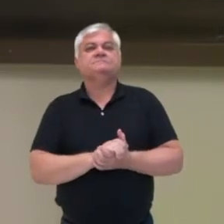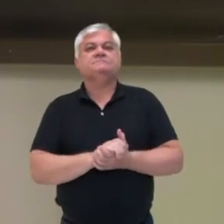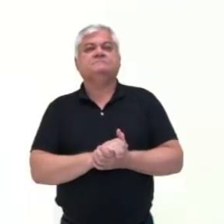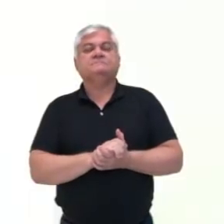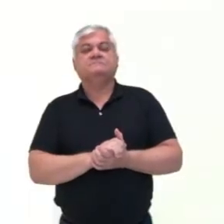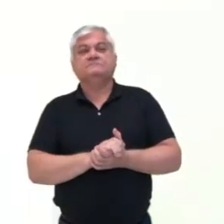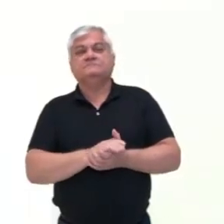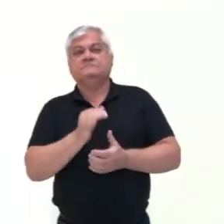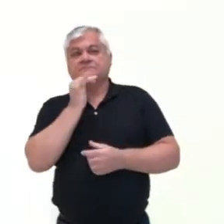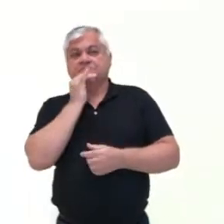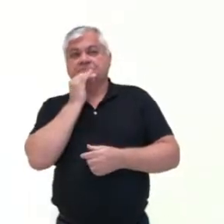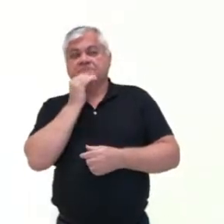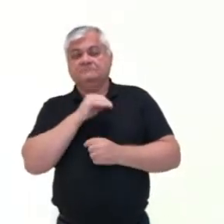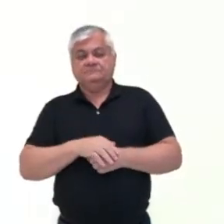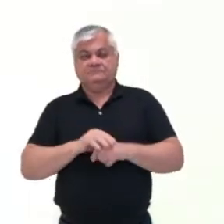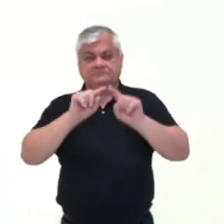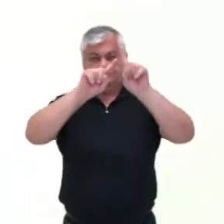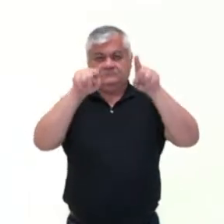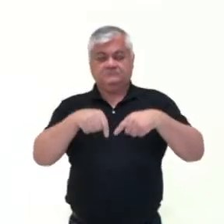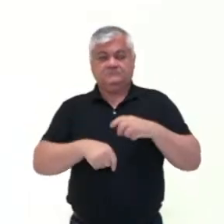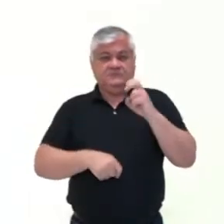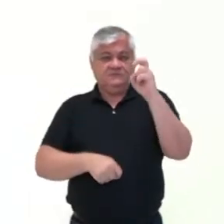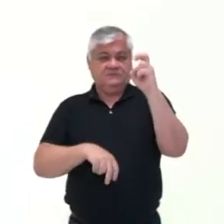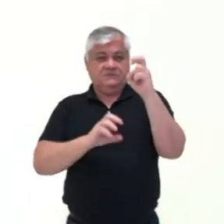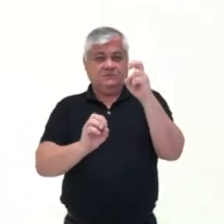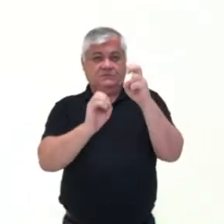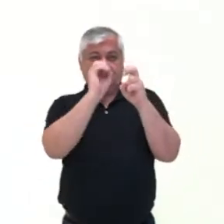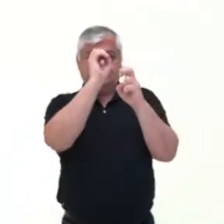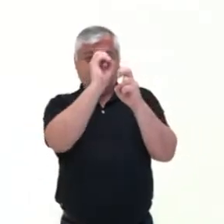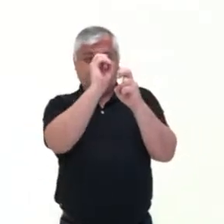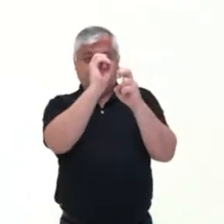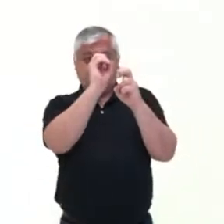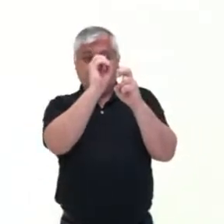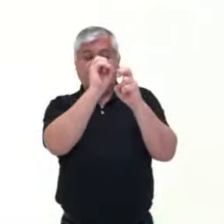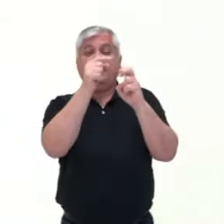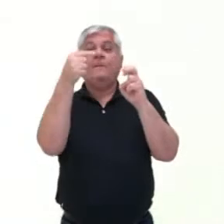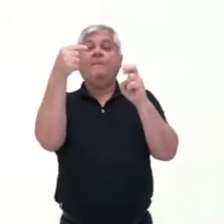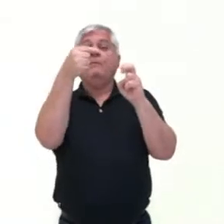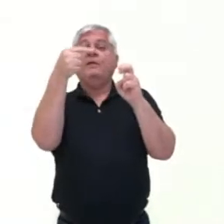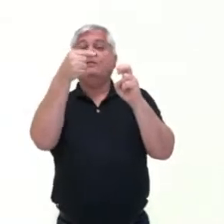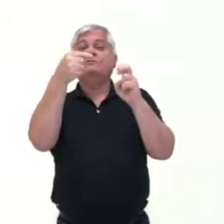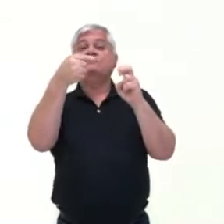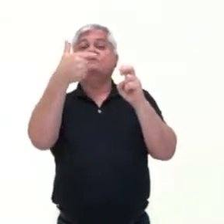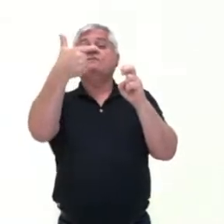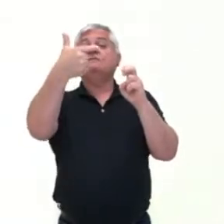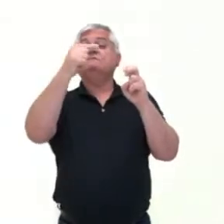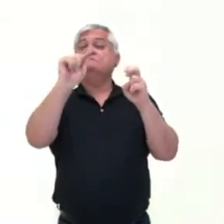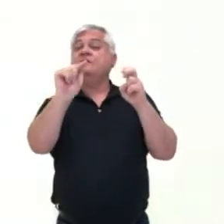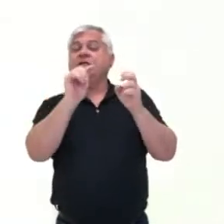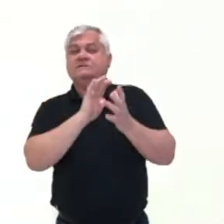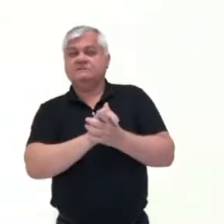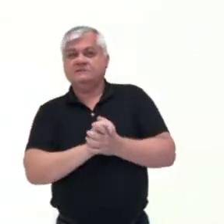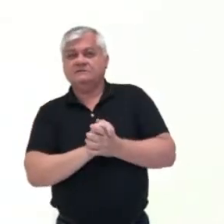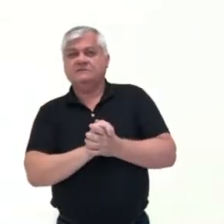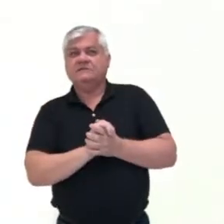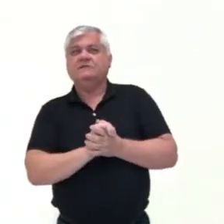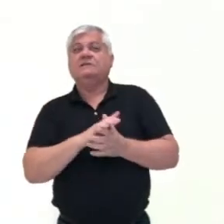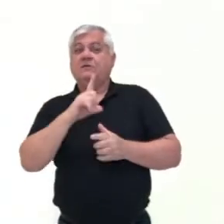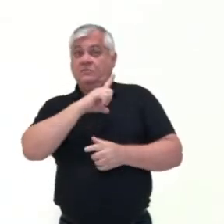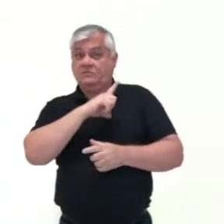Então, aqui, 5 elevado na zero, elevado na menos 27. Nós temos